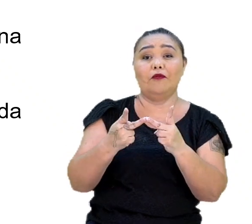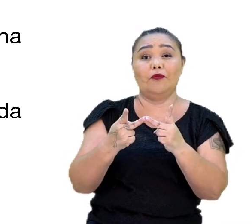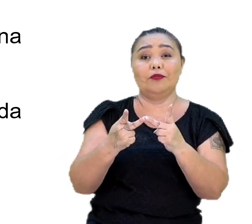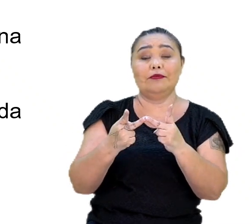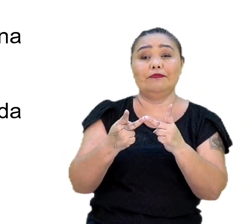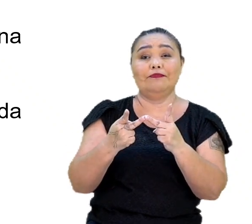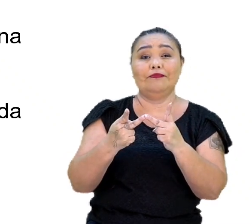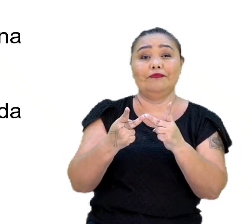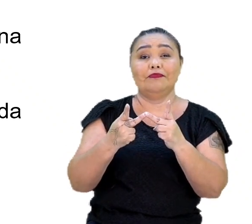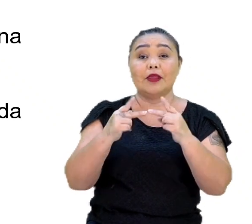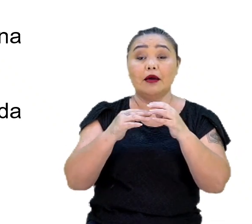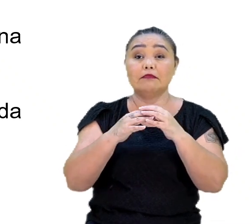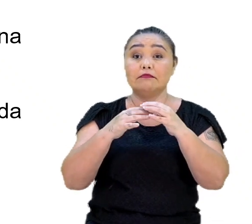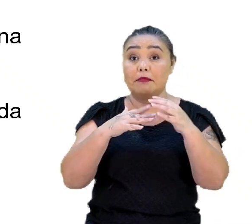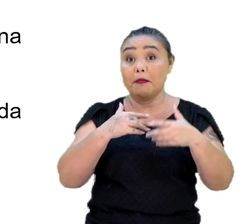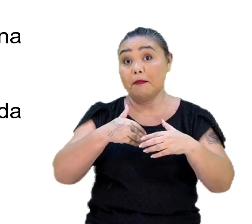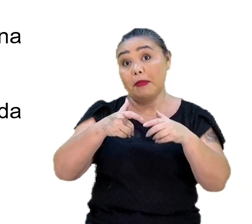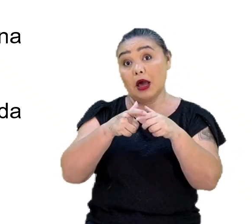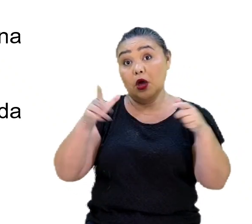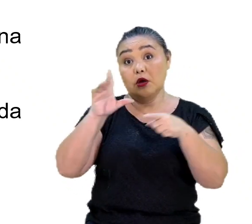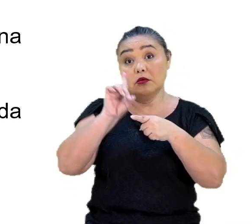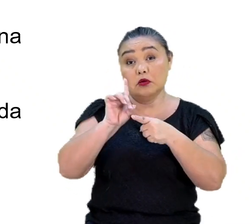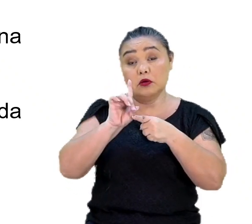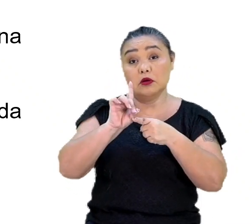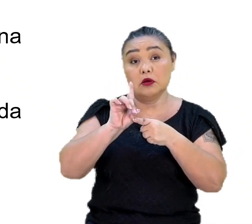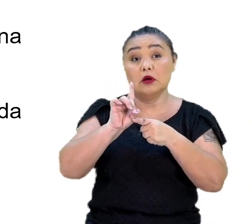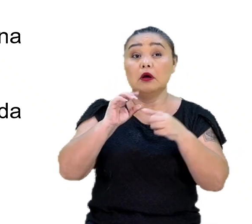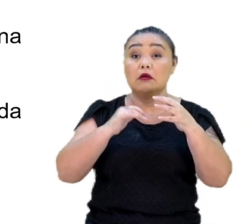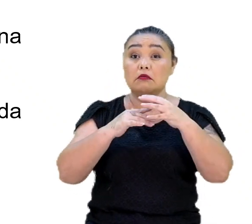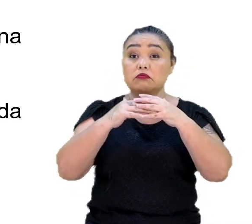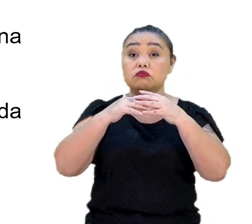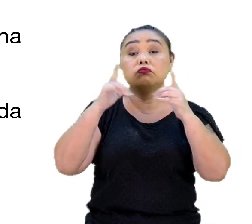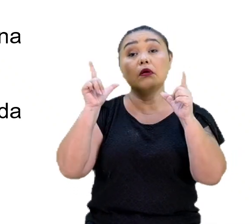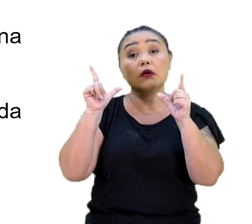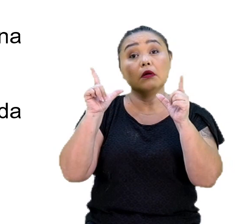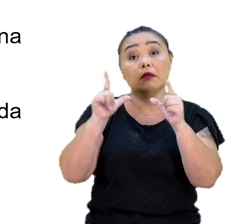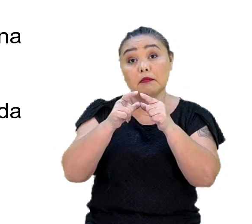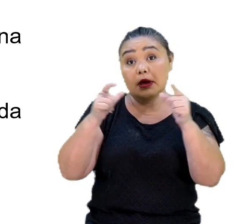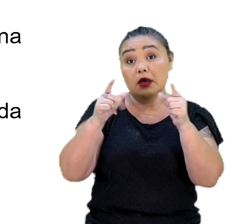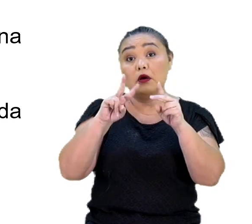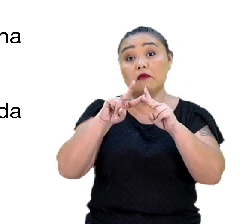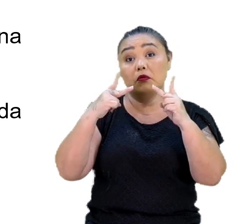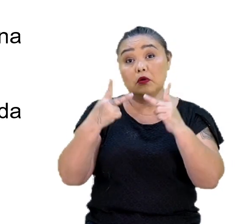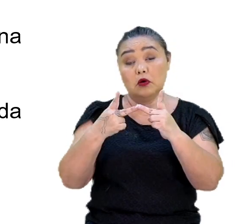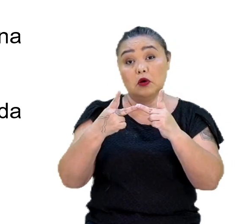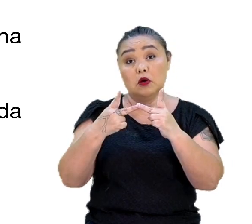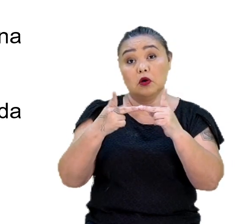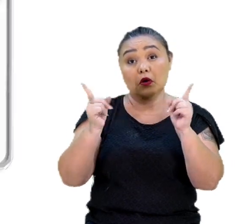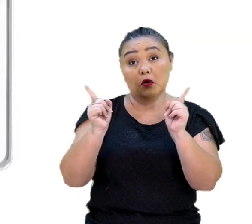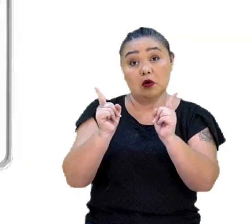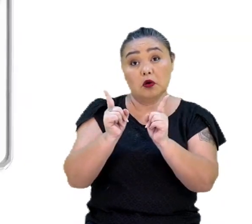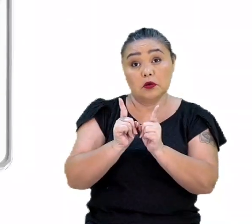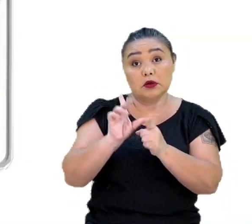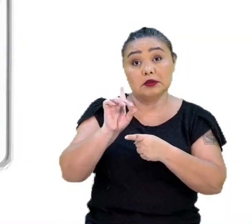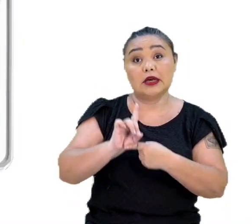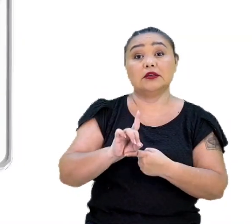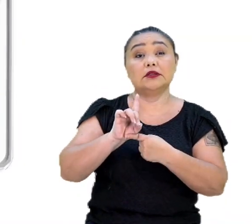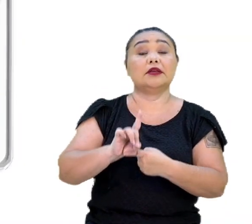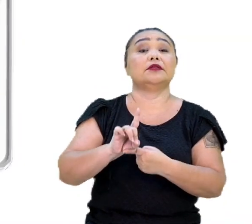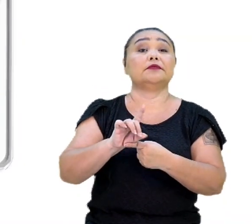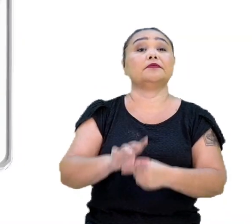né? Maior a densidade. Quanto menor a pressão, maior o volume e também menor a